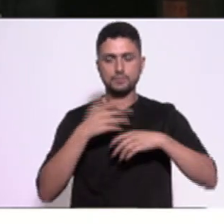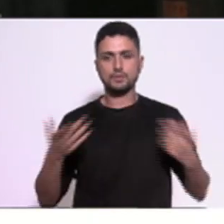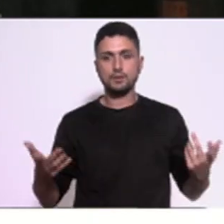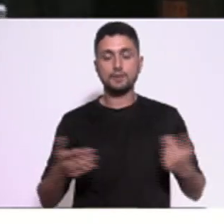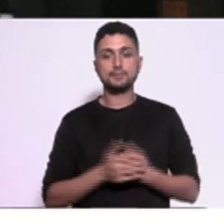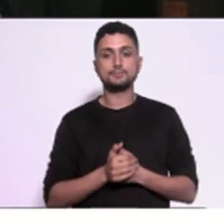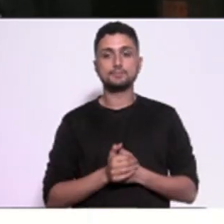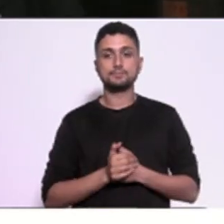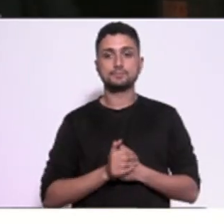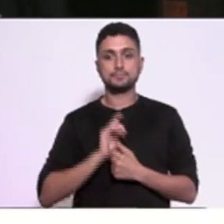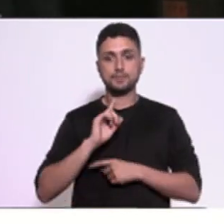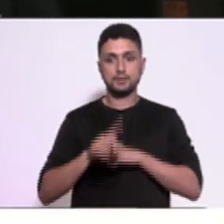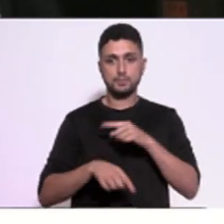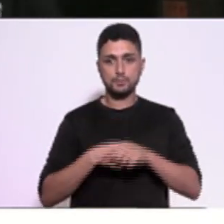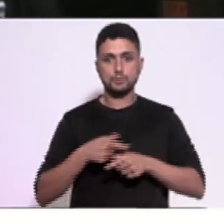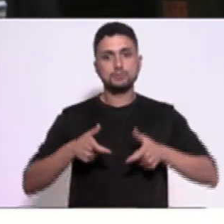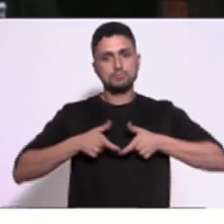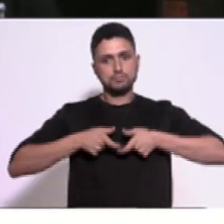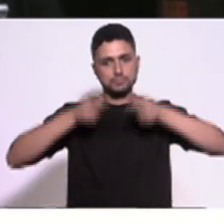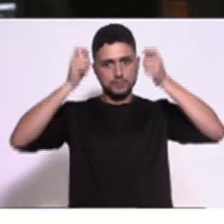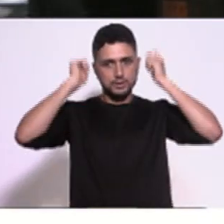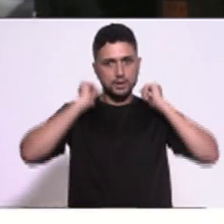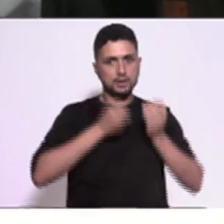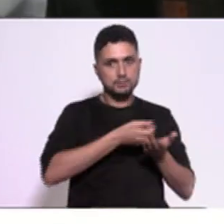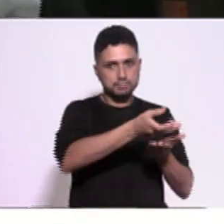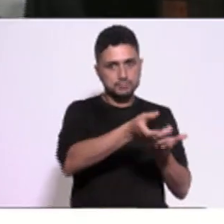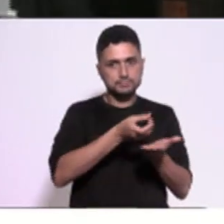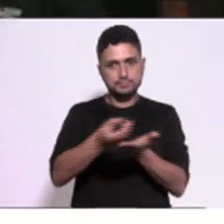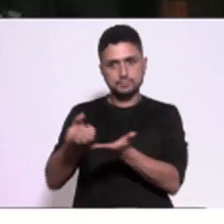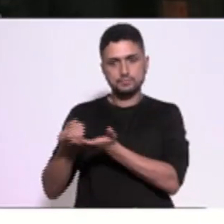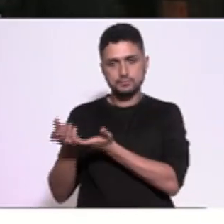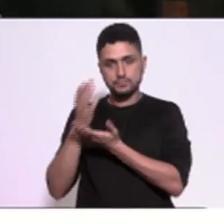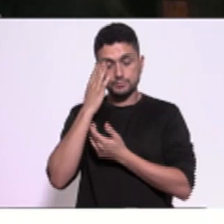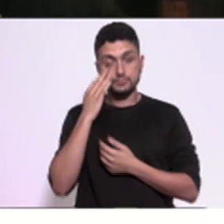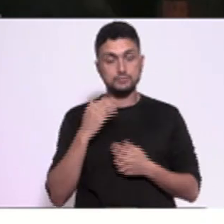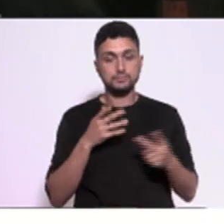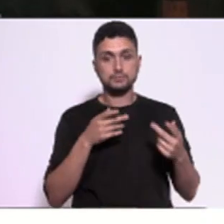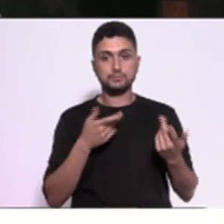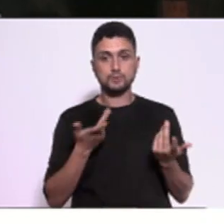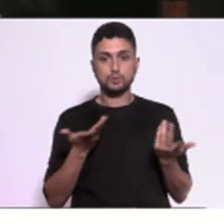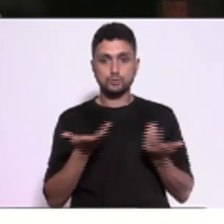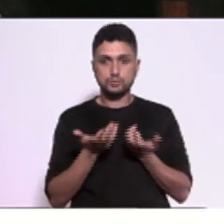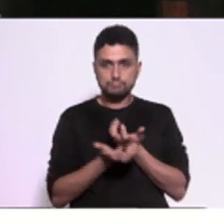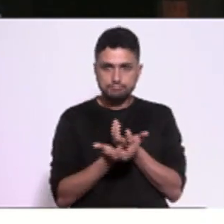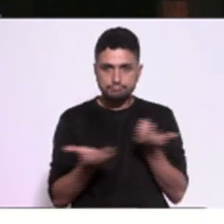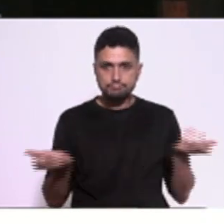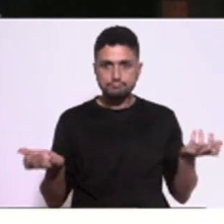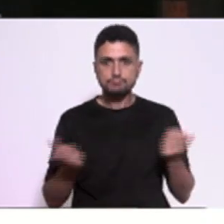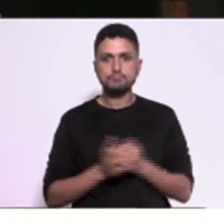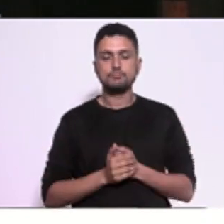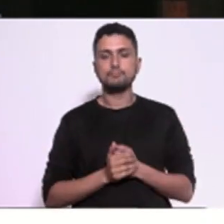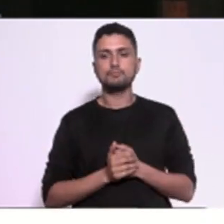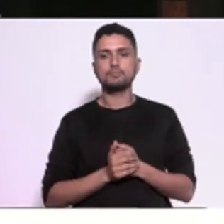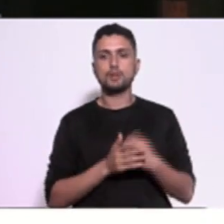de moções. Convido para compor esta mesa de honra